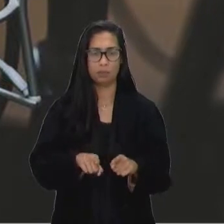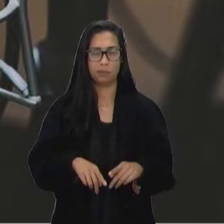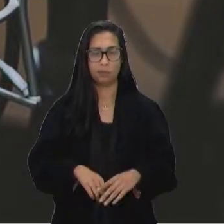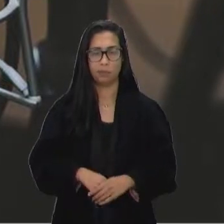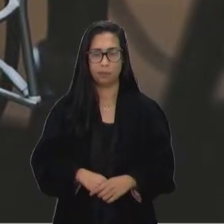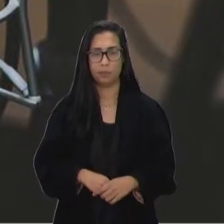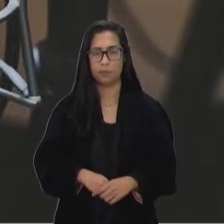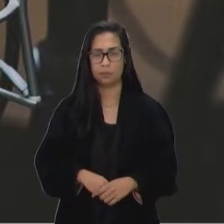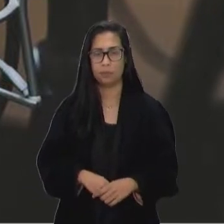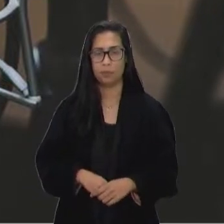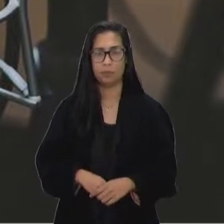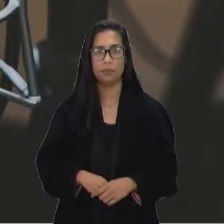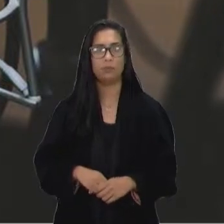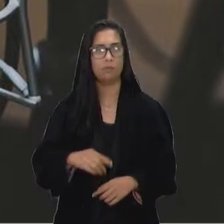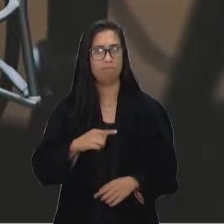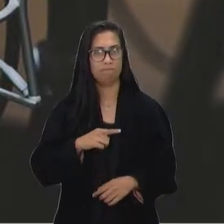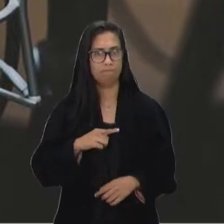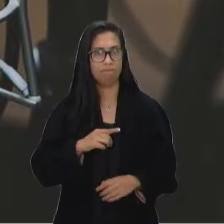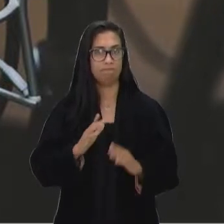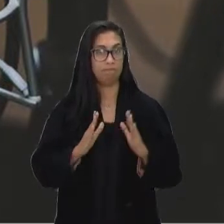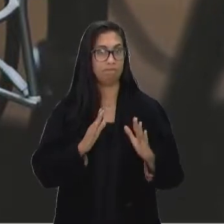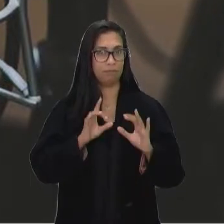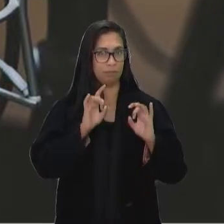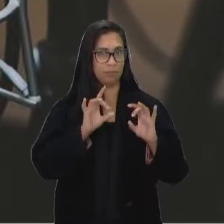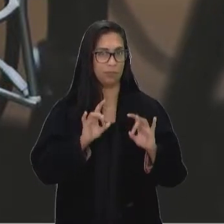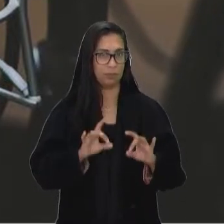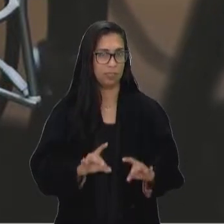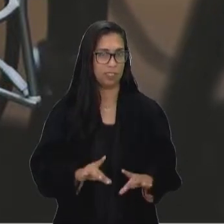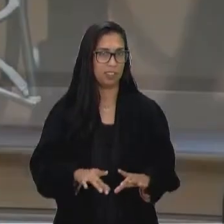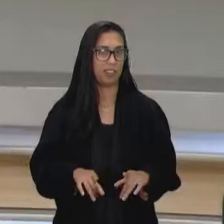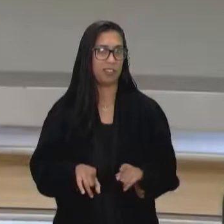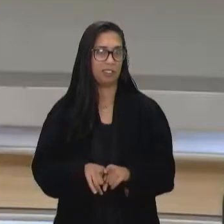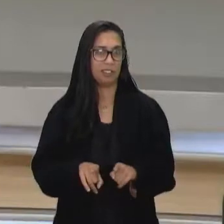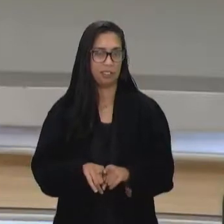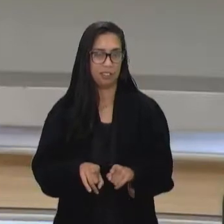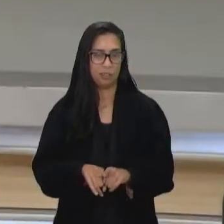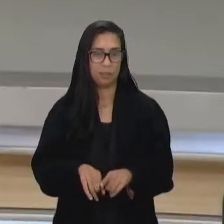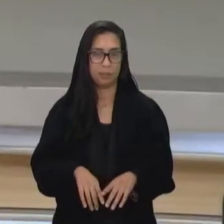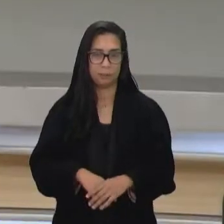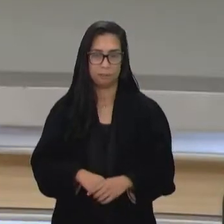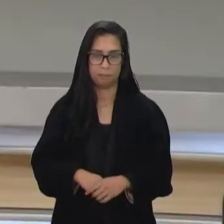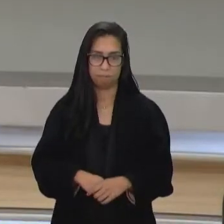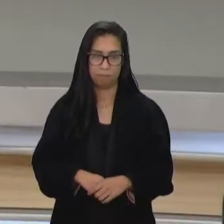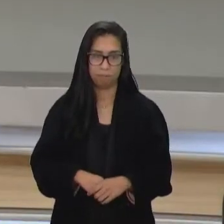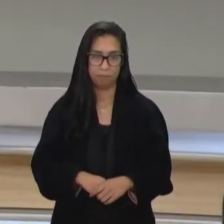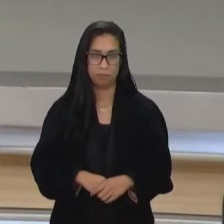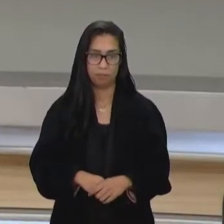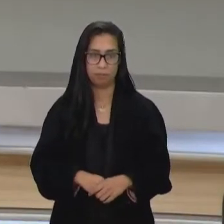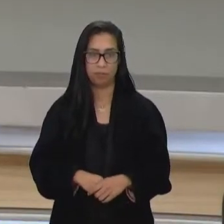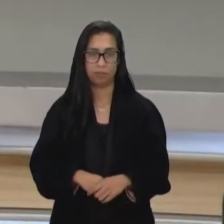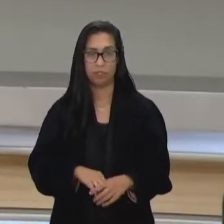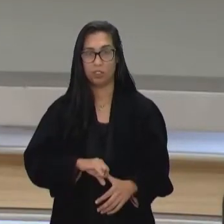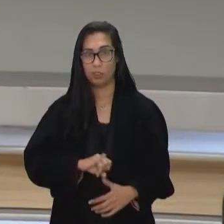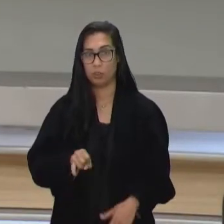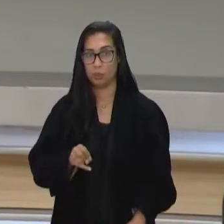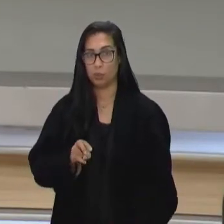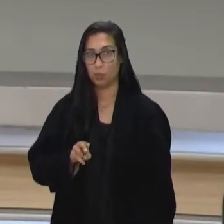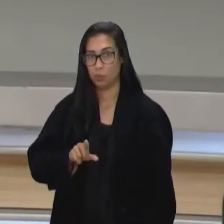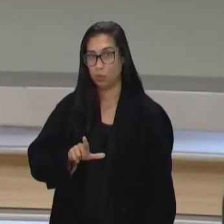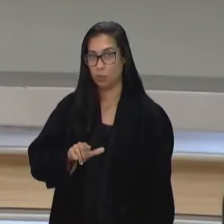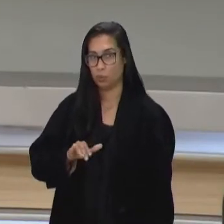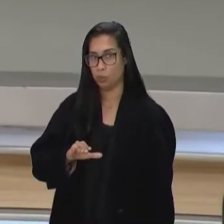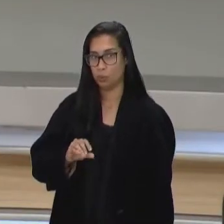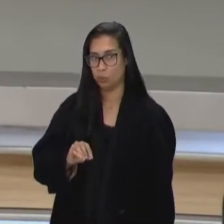momento extremamente especial. Nós estamos aqui com os estudantes da Júlio Ribeiro e nós